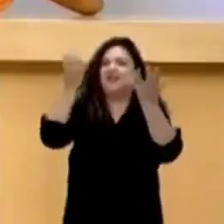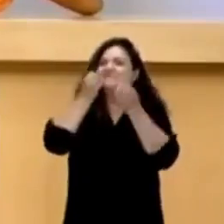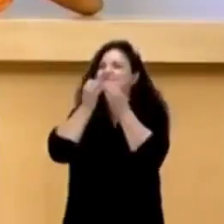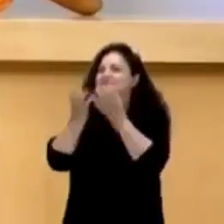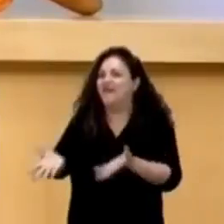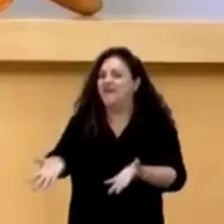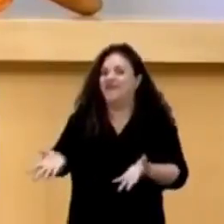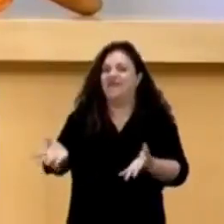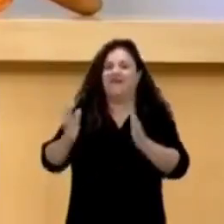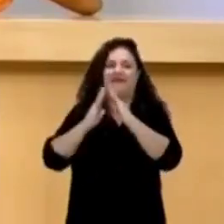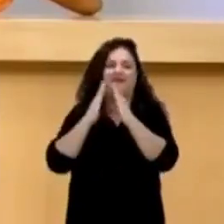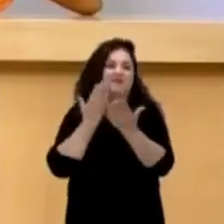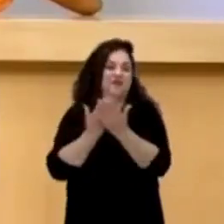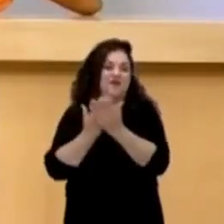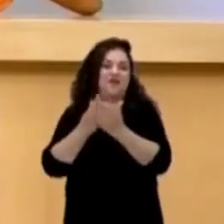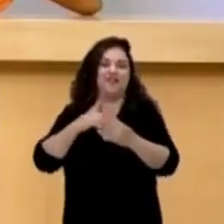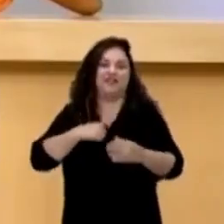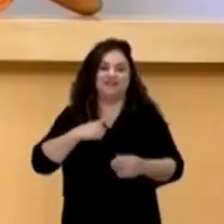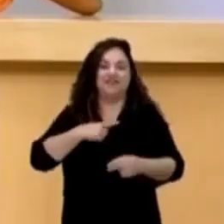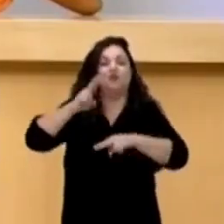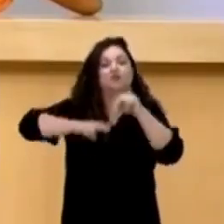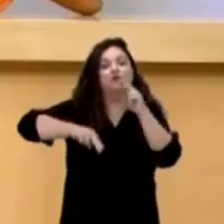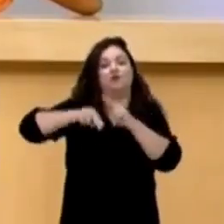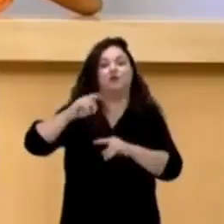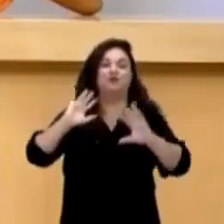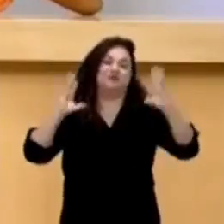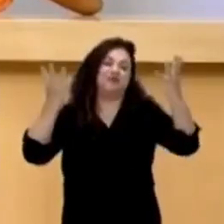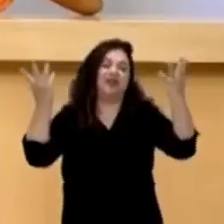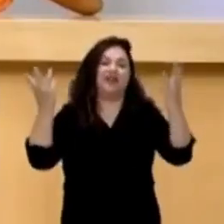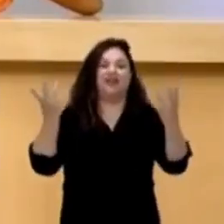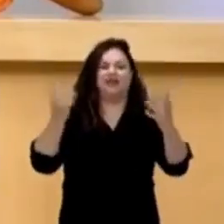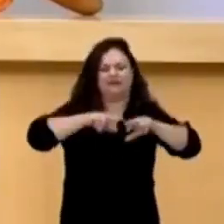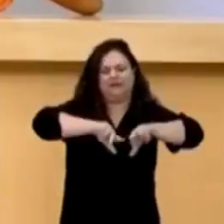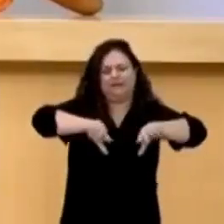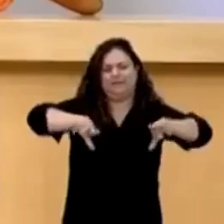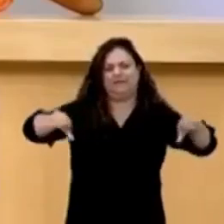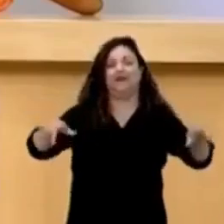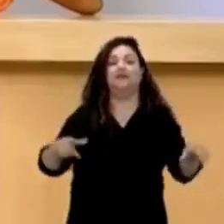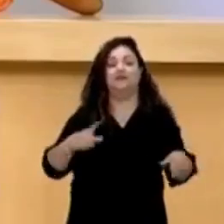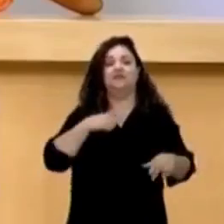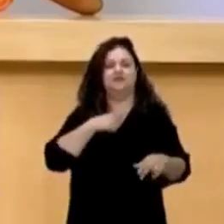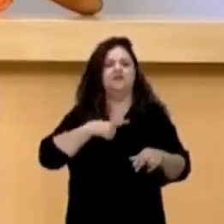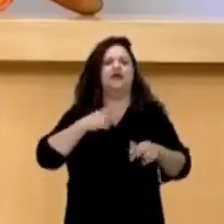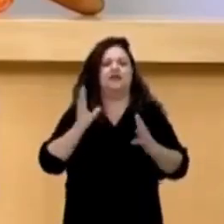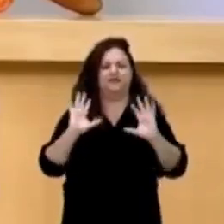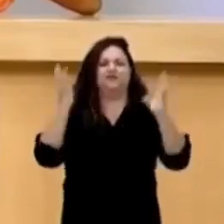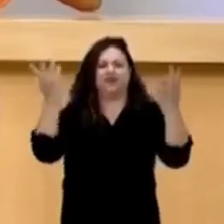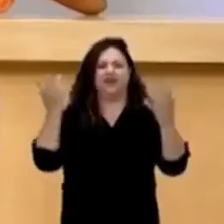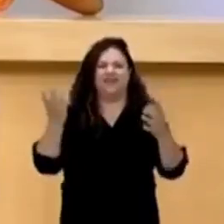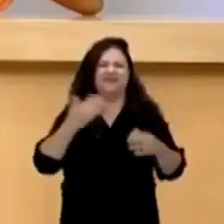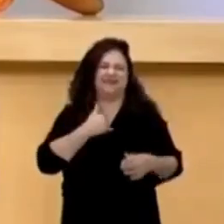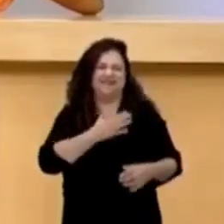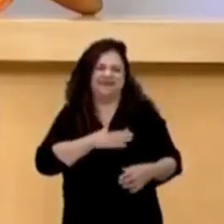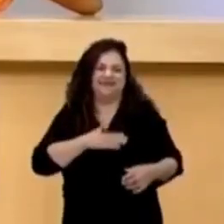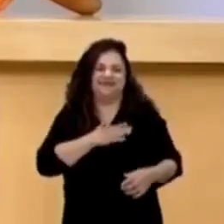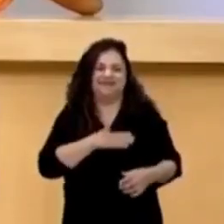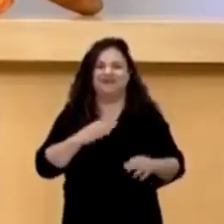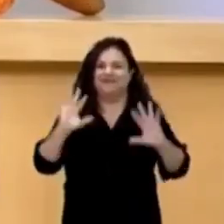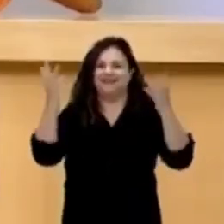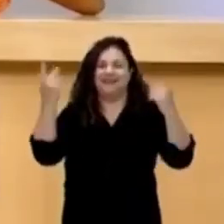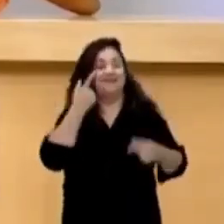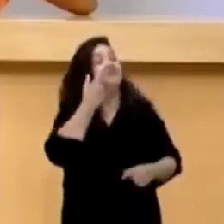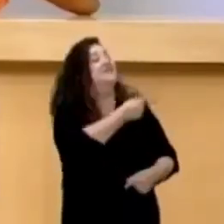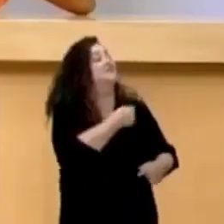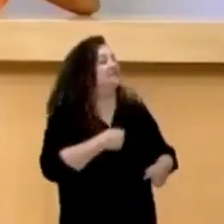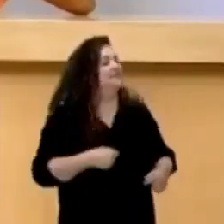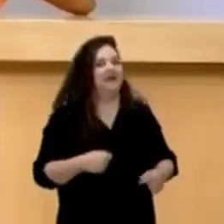Na escola tem festa junina, na escola tem festa de folclore, tem tudo quanto é festa. E é sempre bom você festejar. E você, Deb?